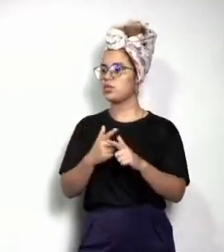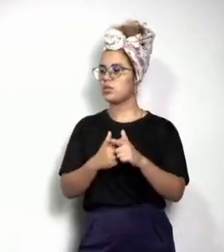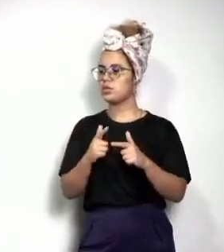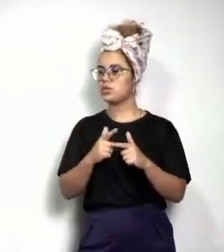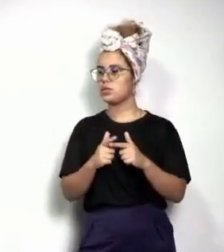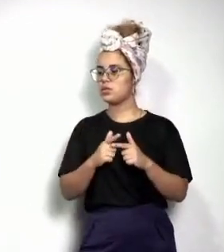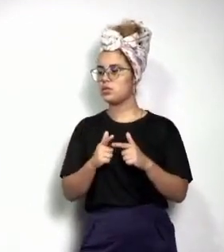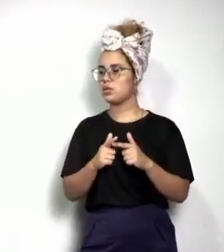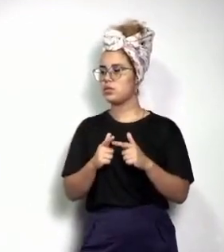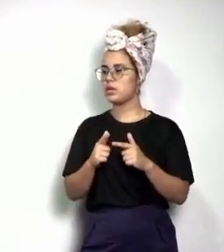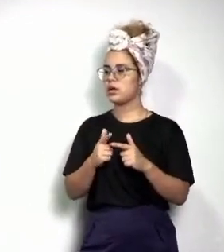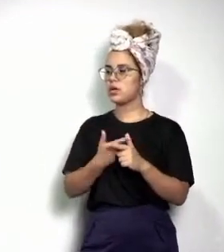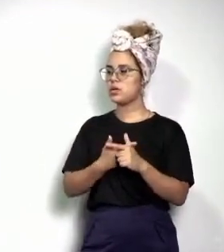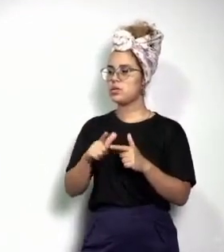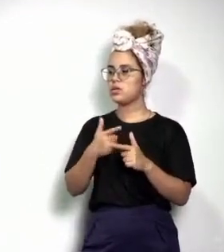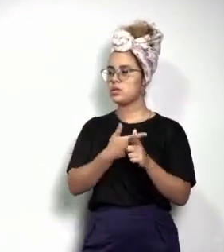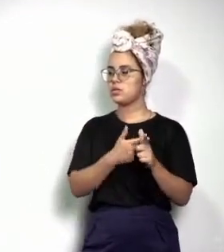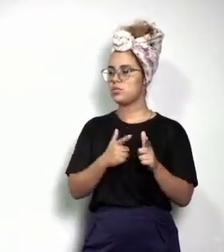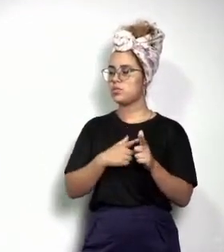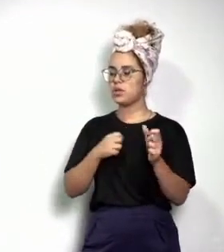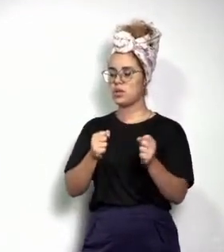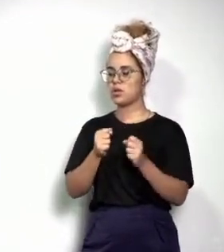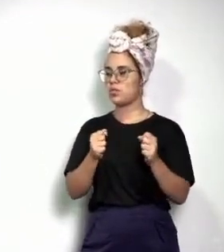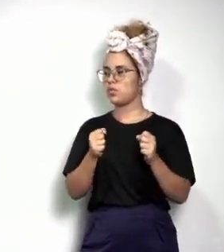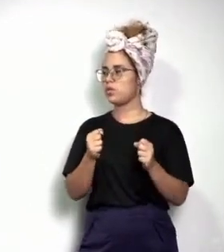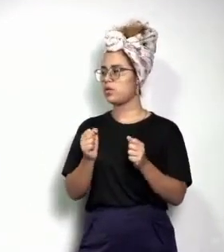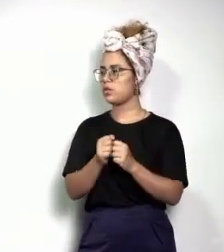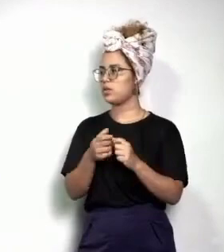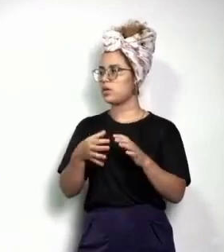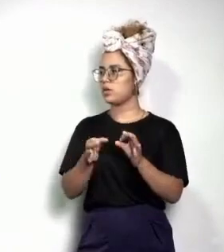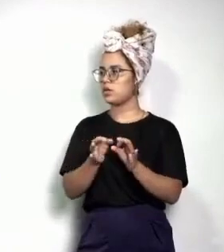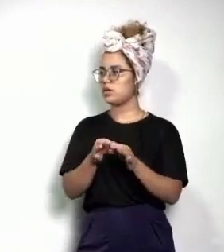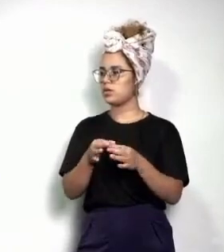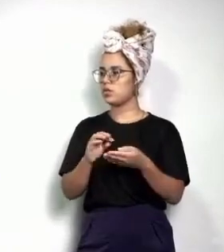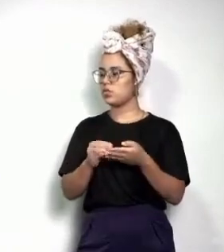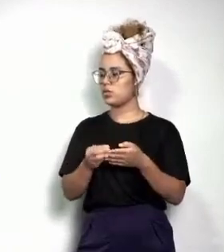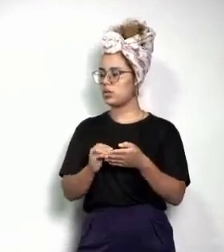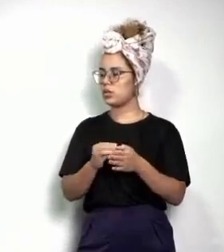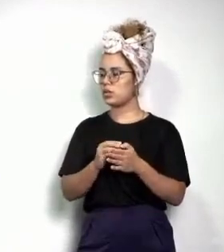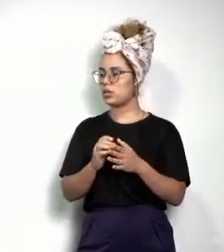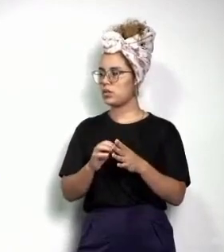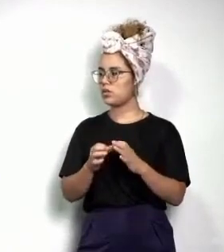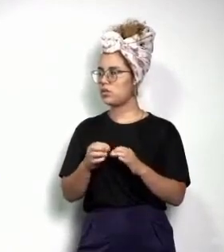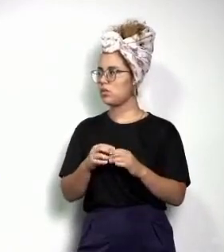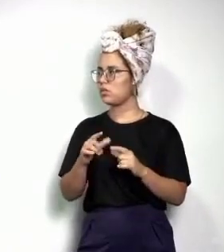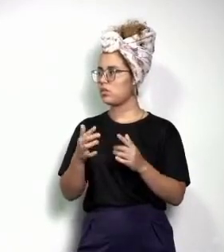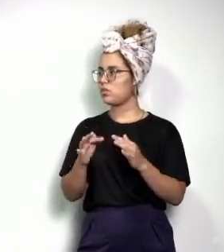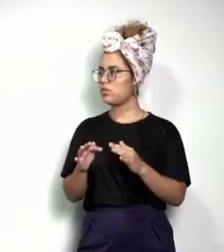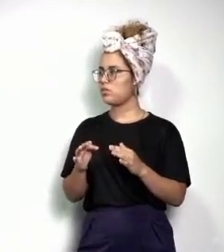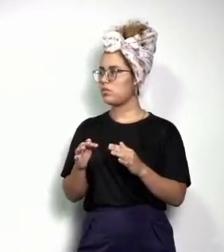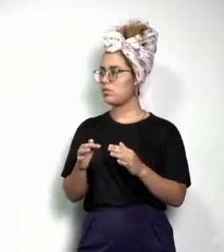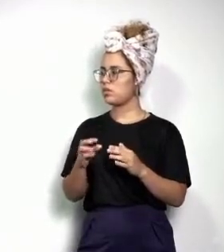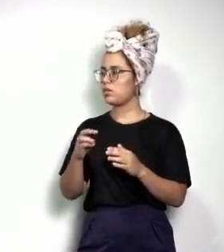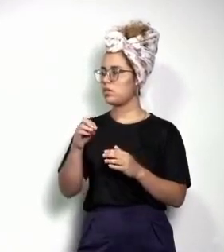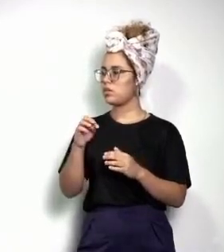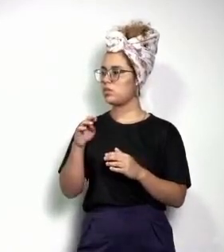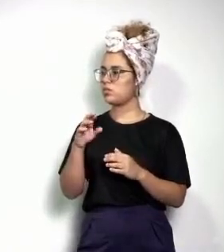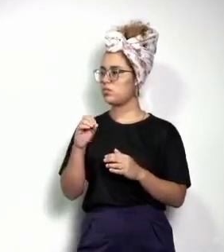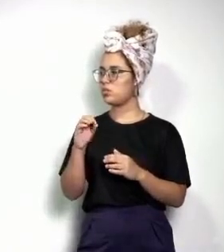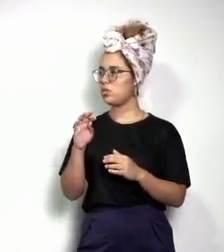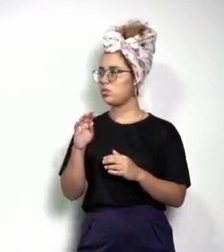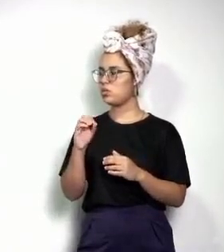esses punhos dele, que está na... E, por fim, o motor de foco. O motor de